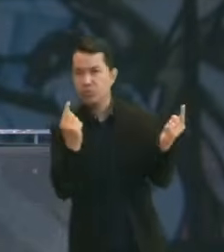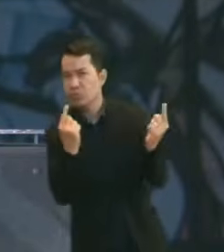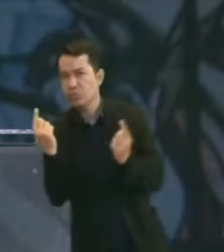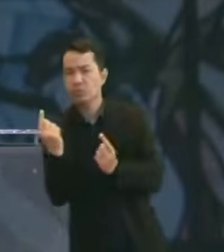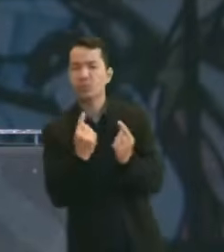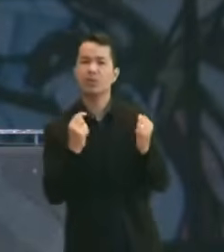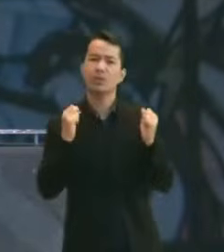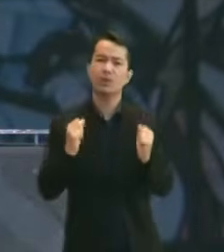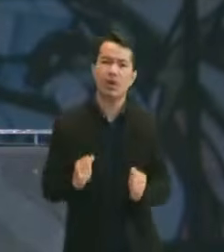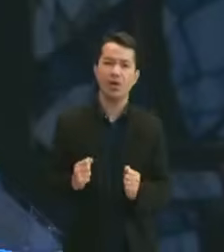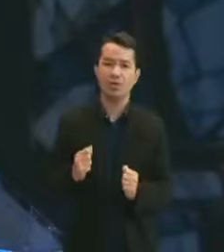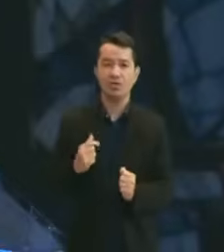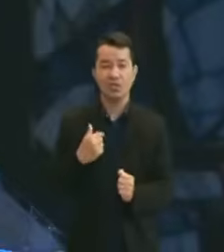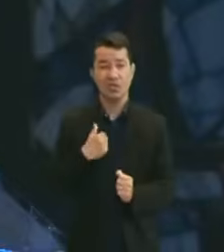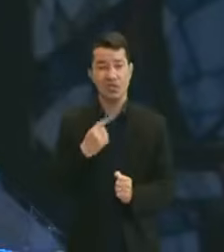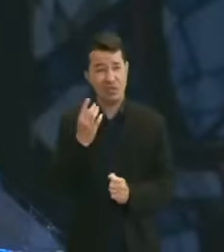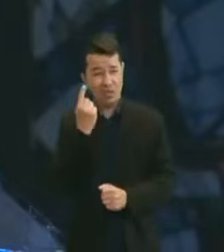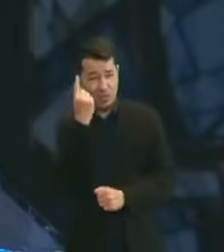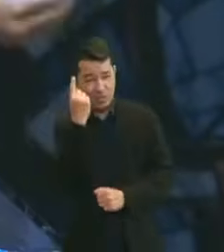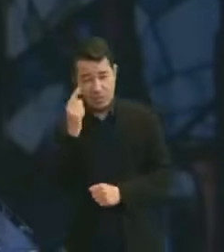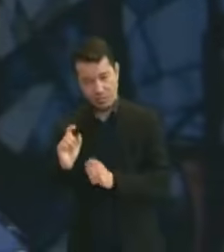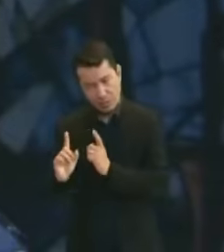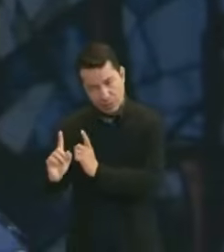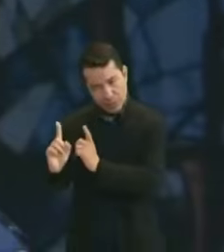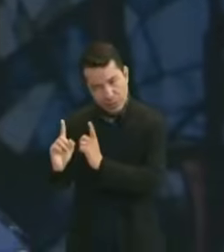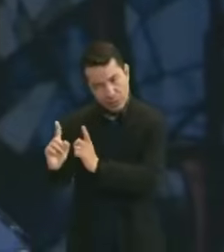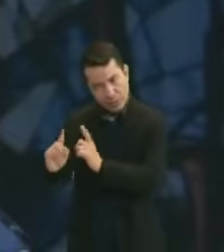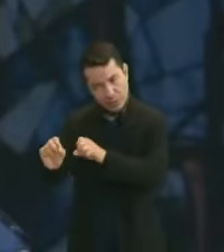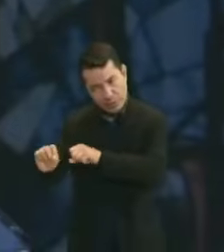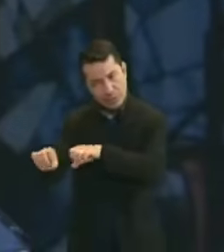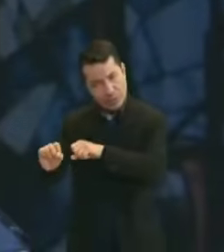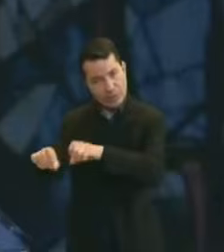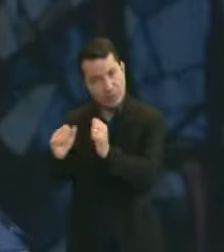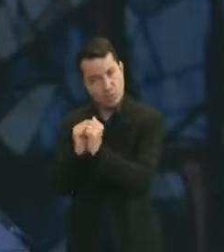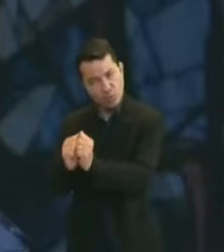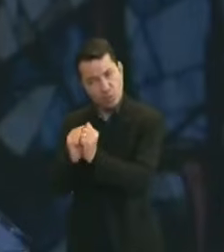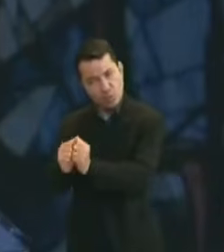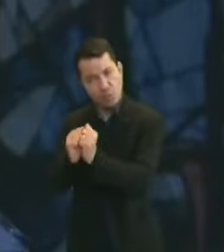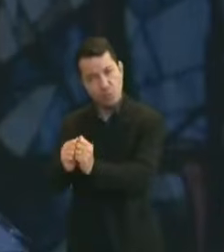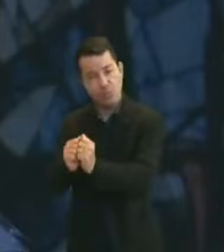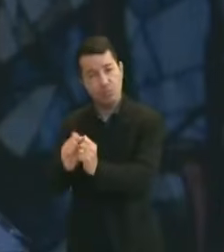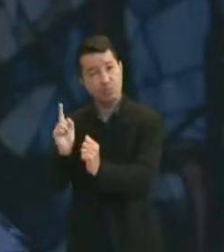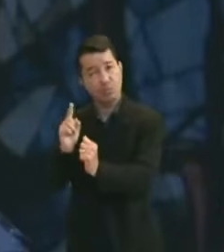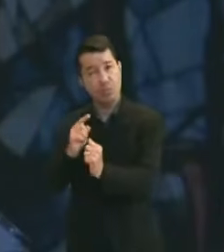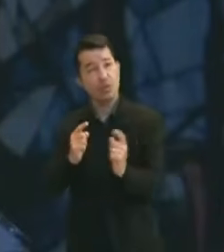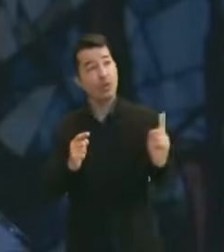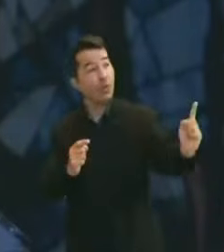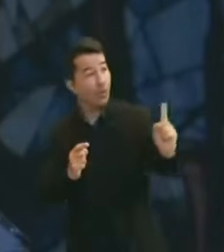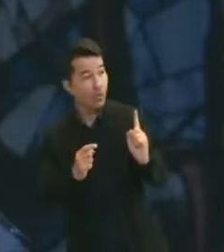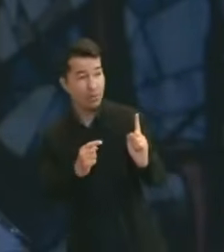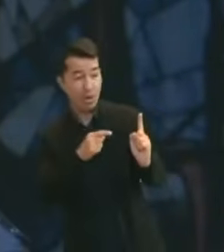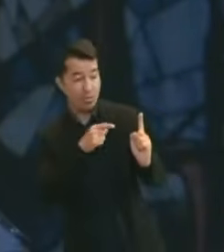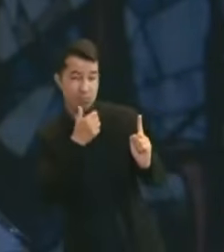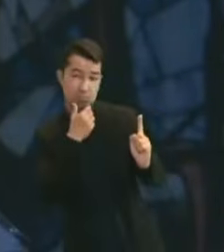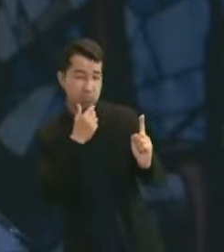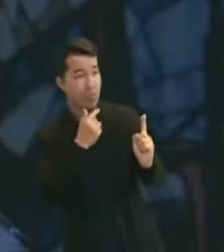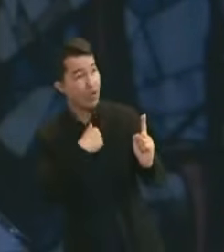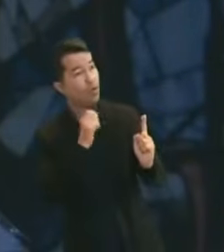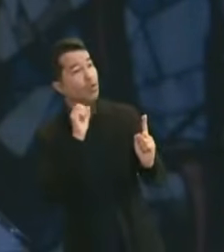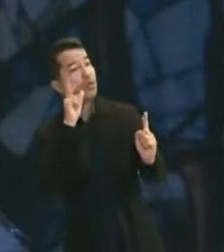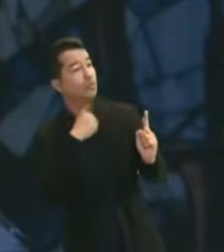Então não precisa ser só um irmão, só um discipulador com um discípulo, não. Essa é uma dinâmica da vida, que você sempre tem que